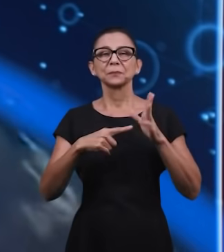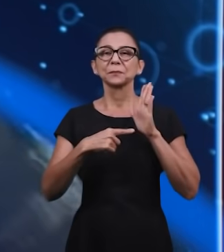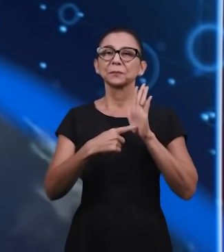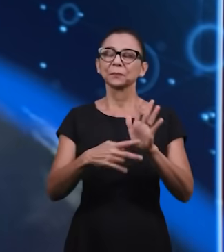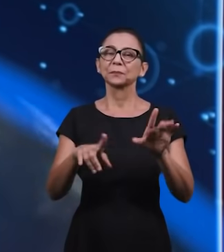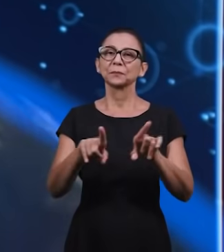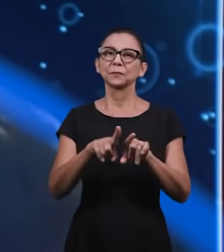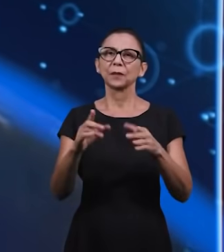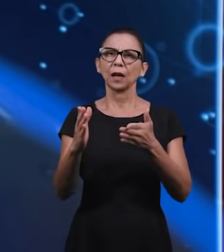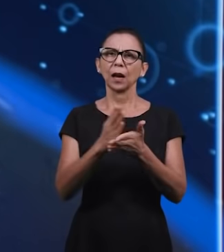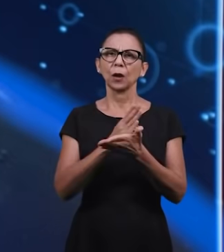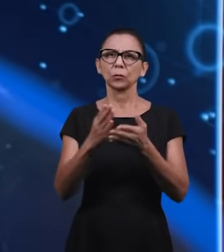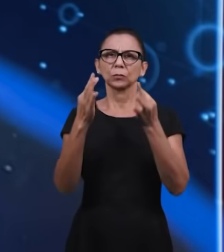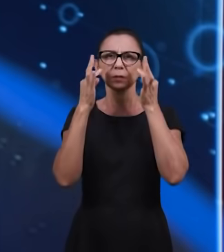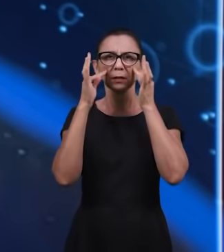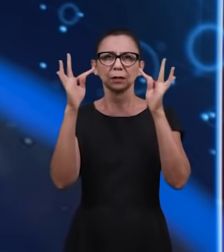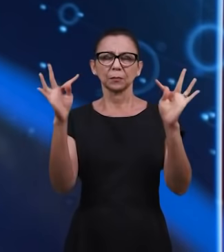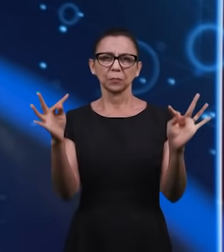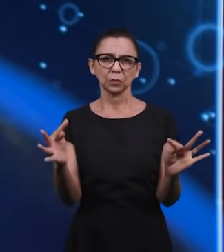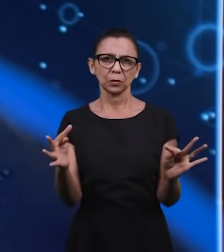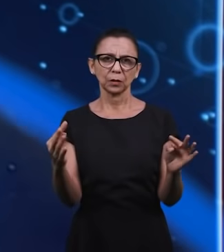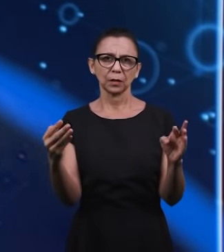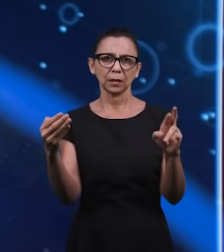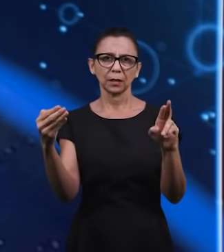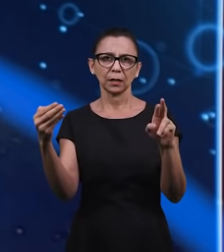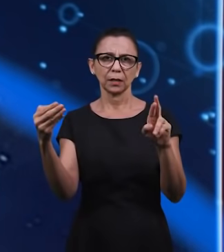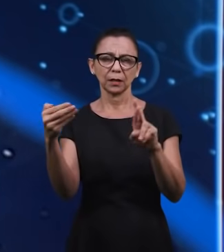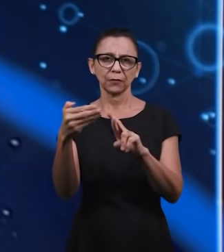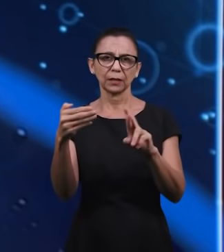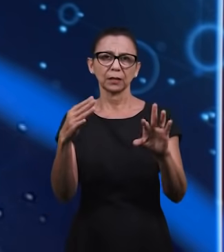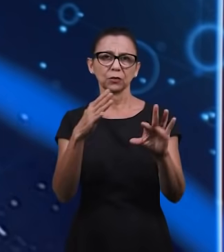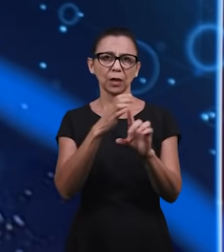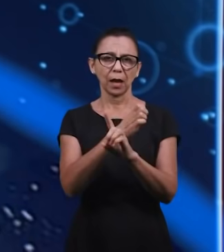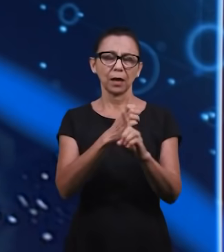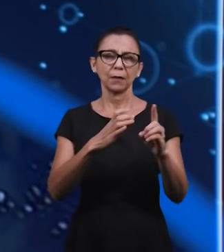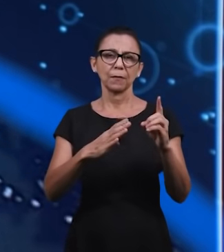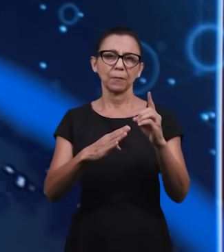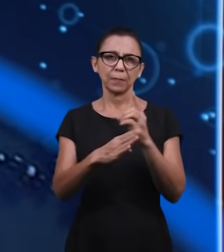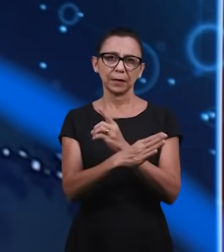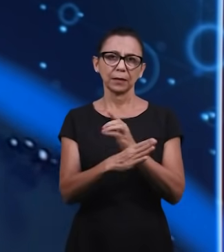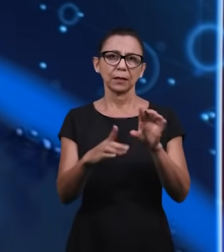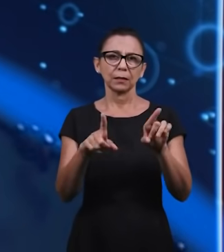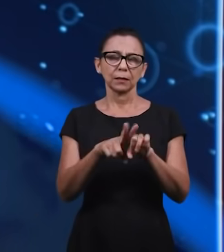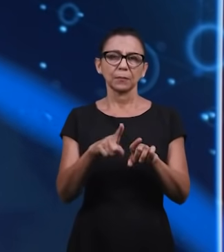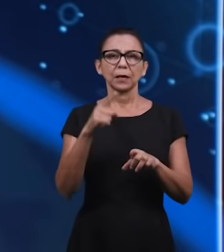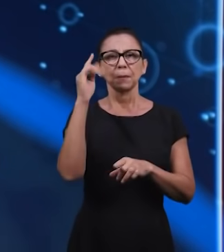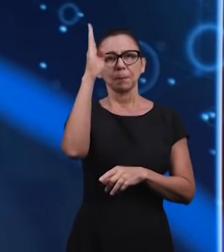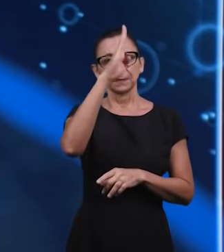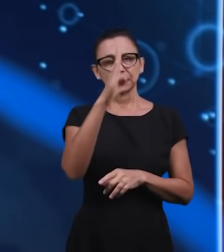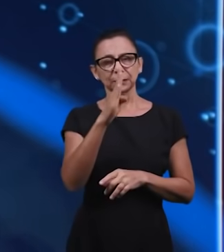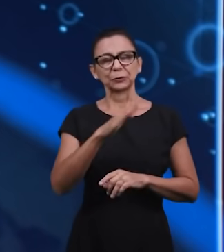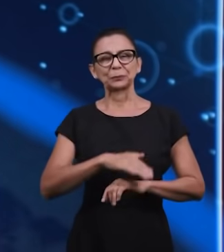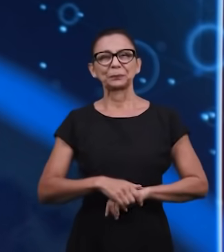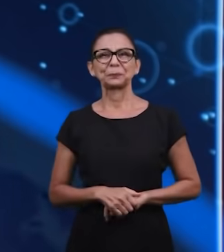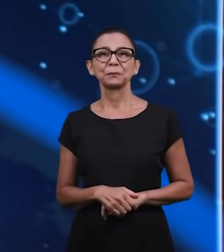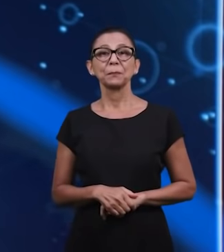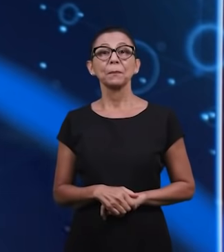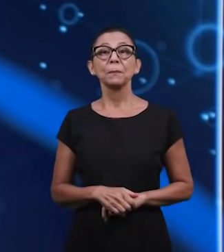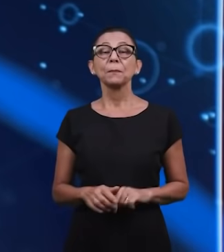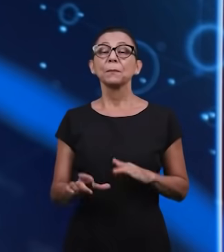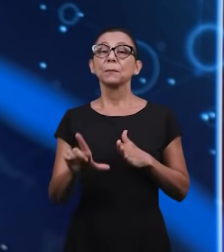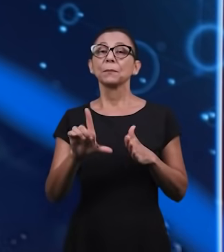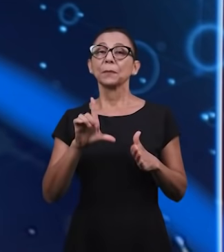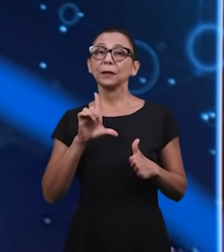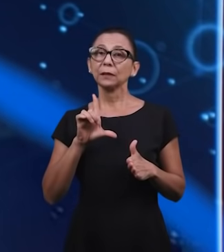apresentando também alguns testemunhos de Escola Bíblica Dominical de igrejas nossas também no Brasil. Mas